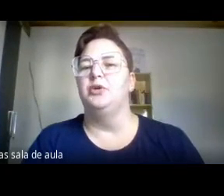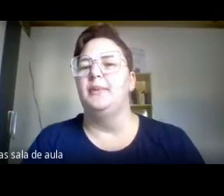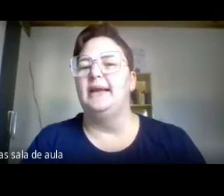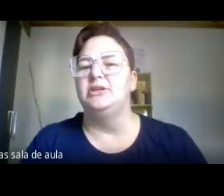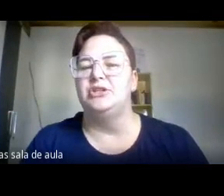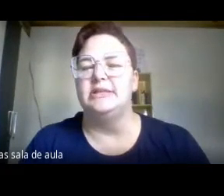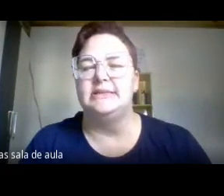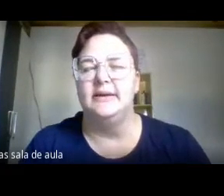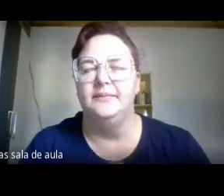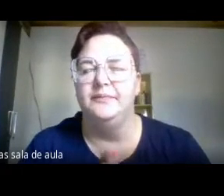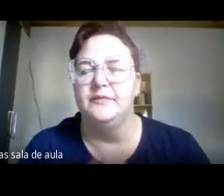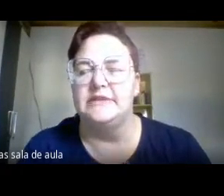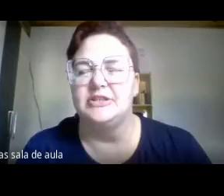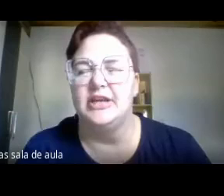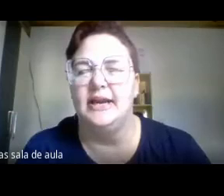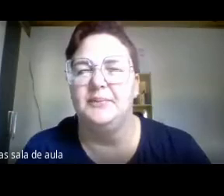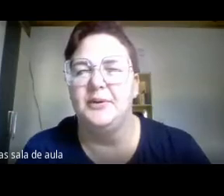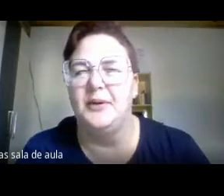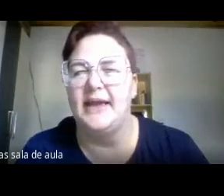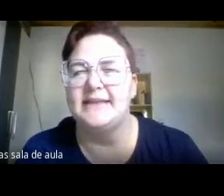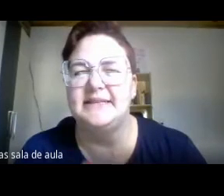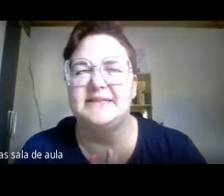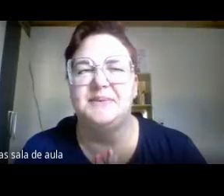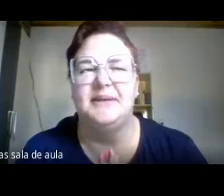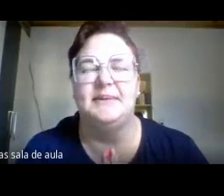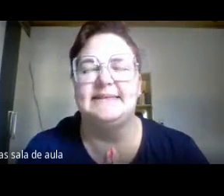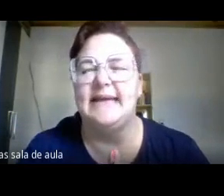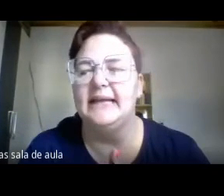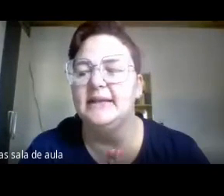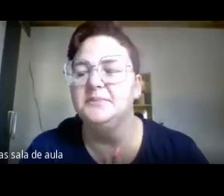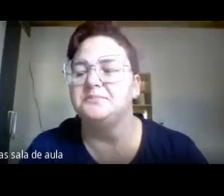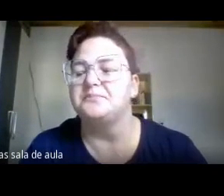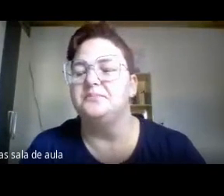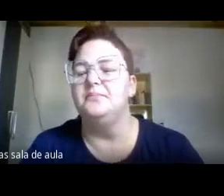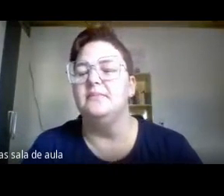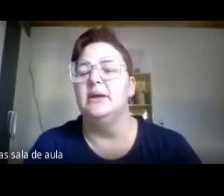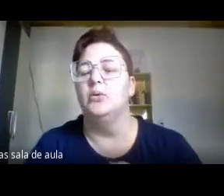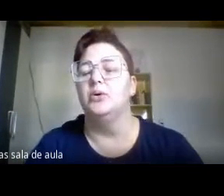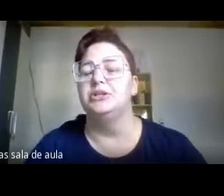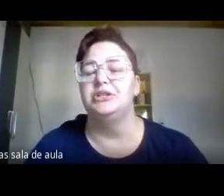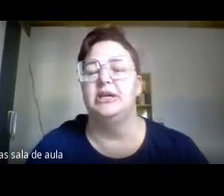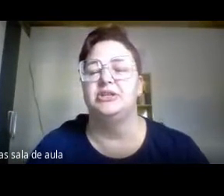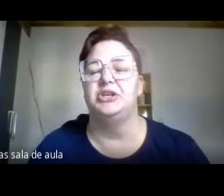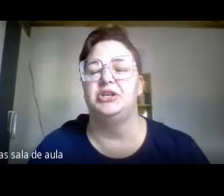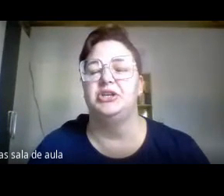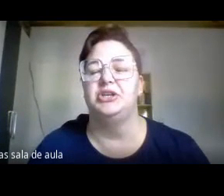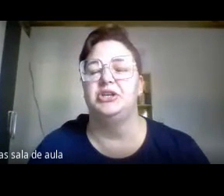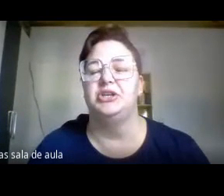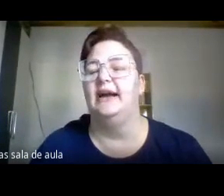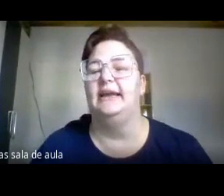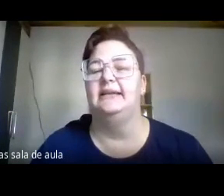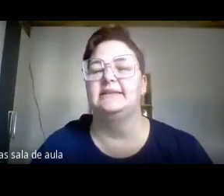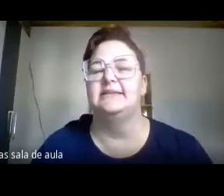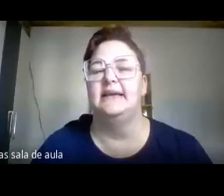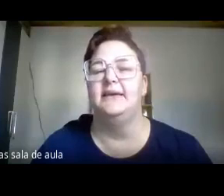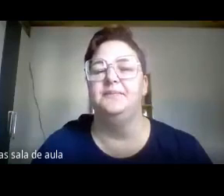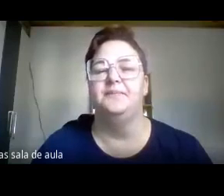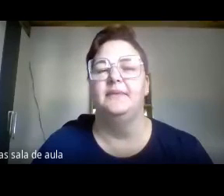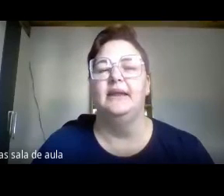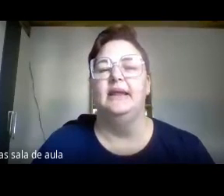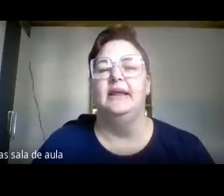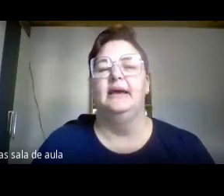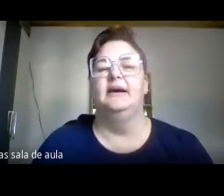Bom, meu nome é Letícia, vocês já me conhecem da semana passada. Hoje a gente vai